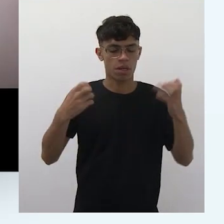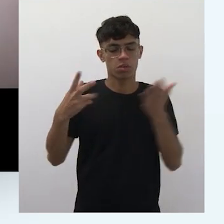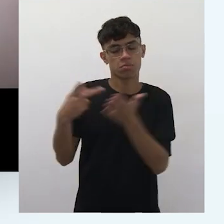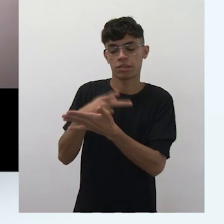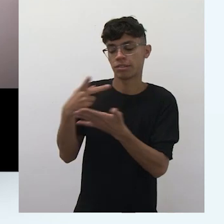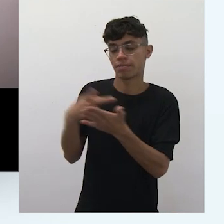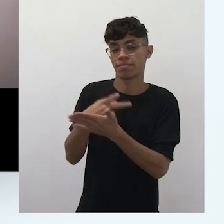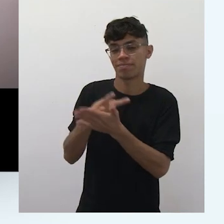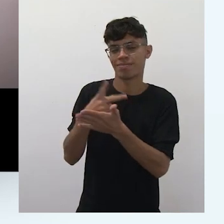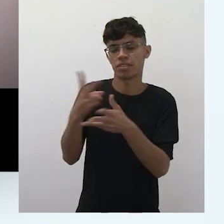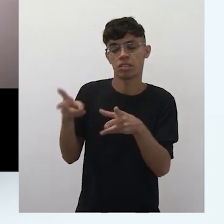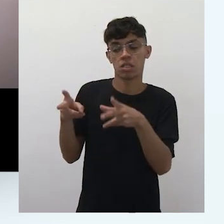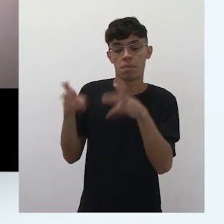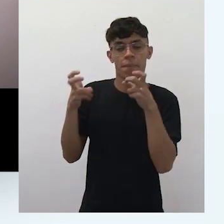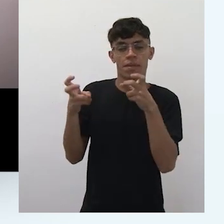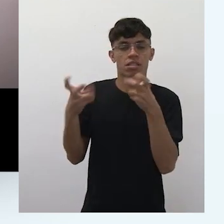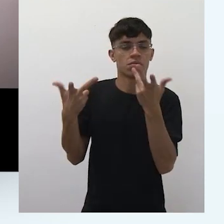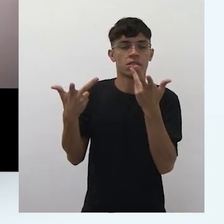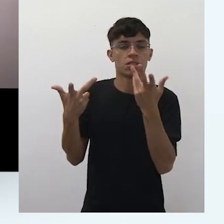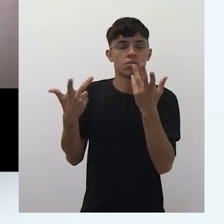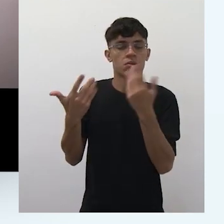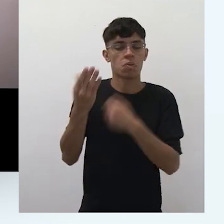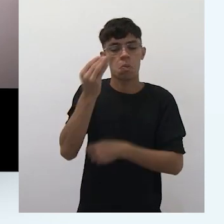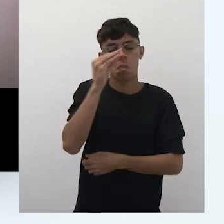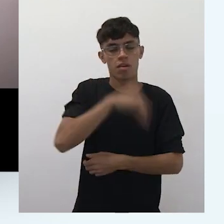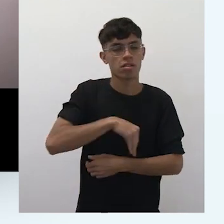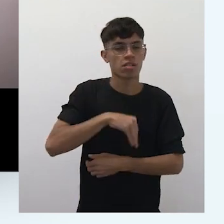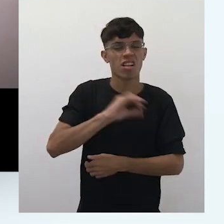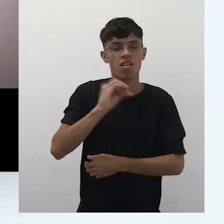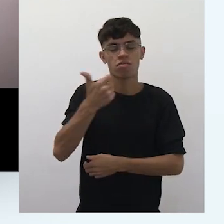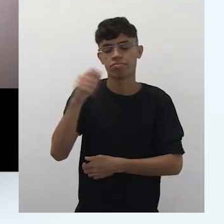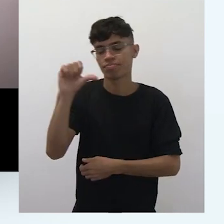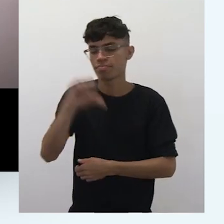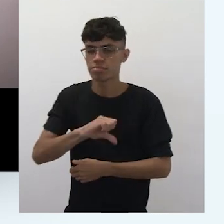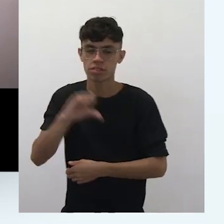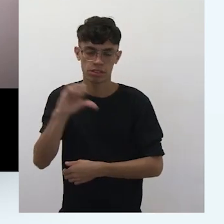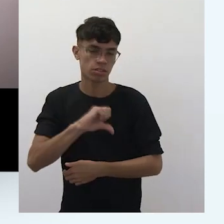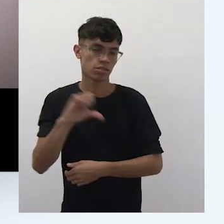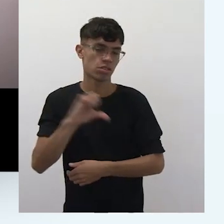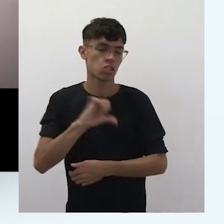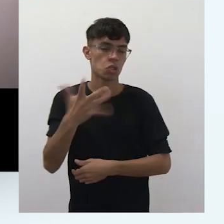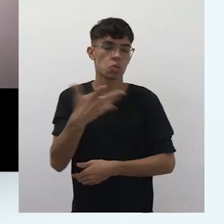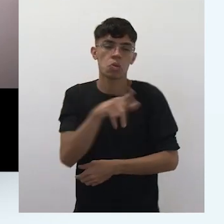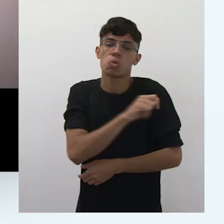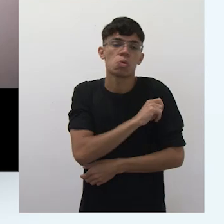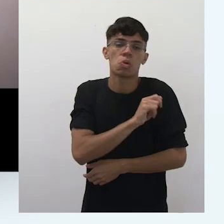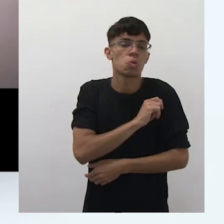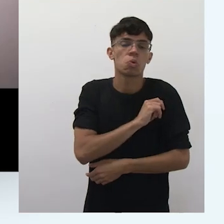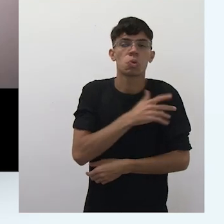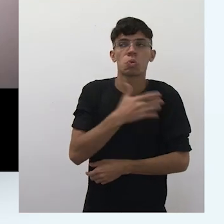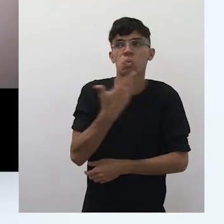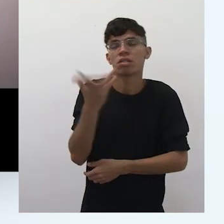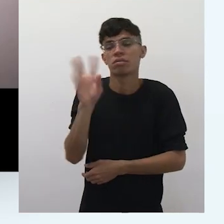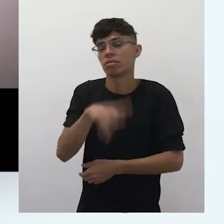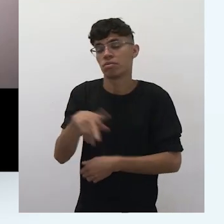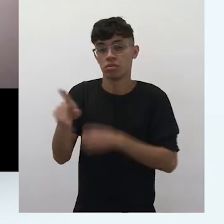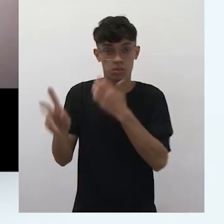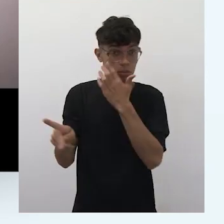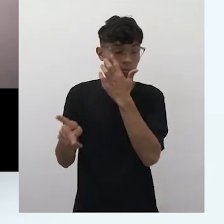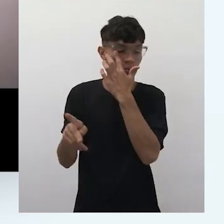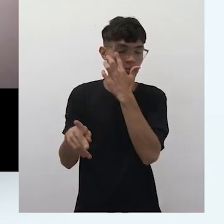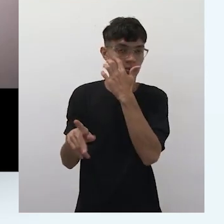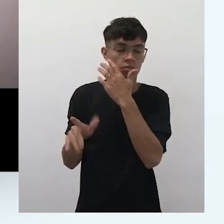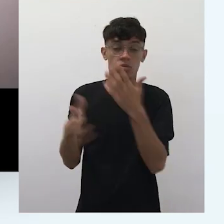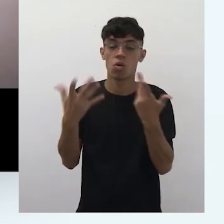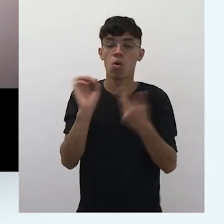pode ser visto não necessariamente como um fracasso, como algo negativo, seja do aluno, da aluna, do educador